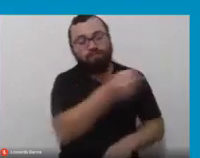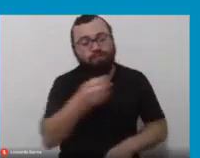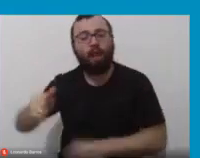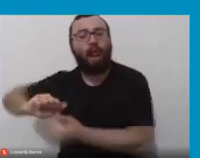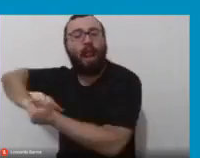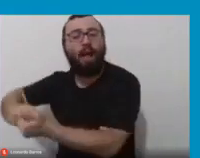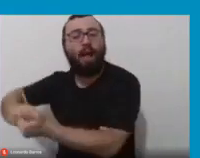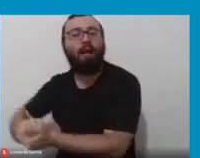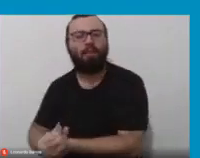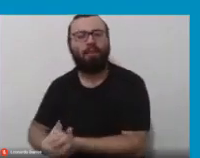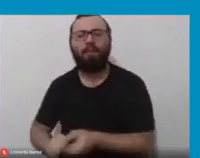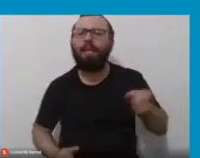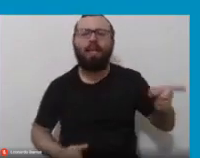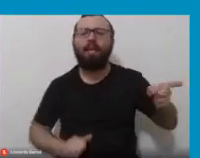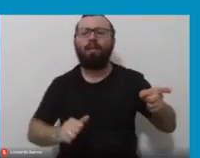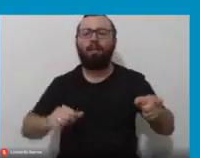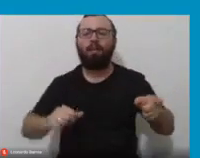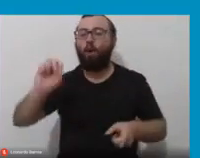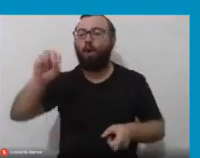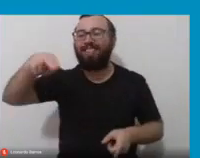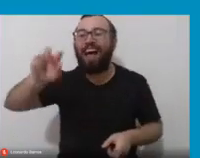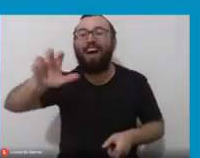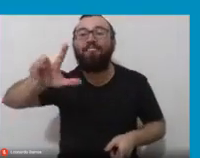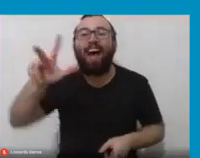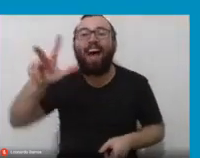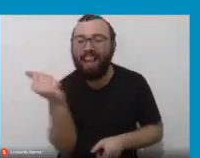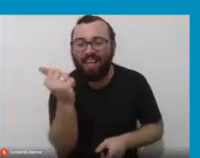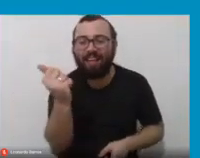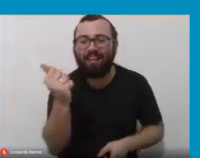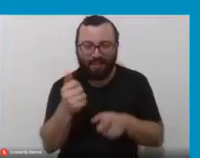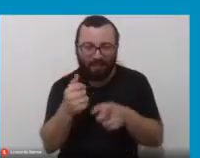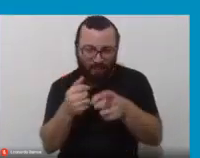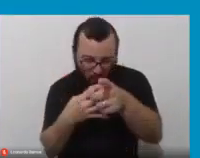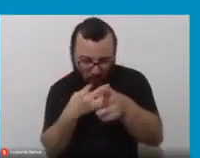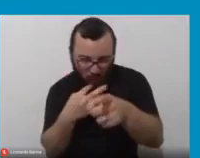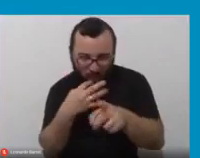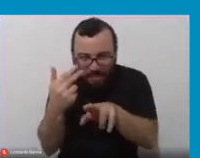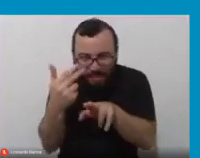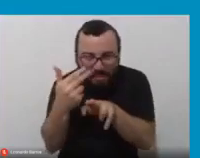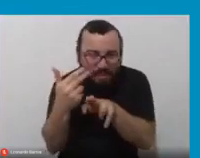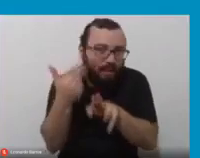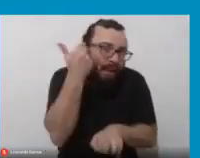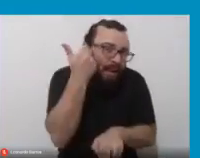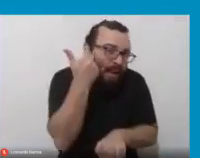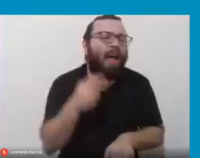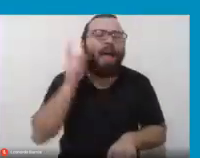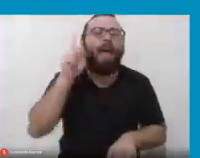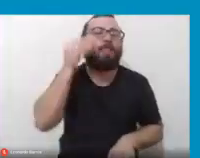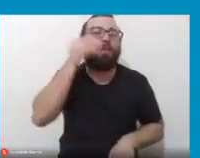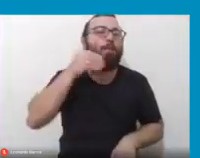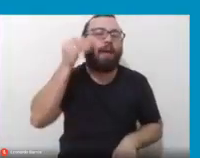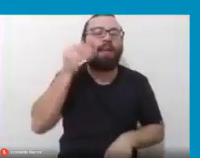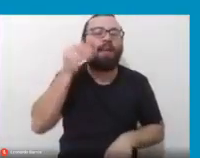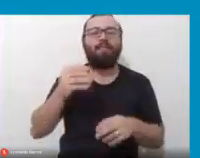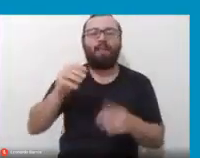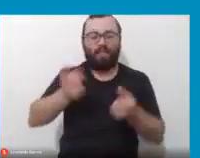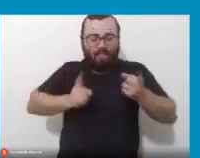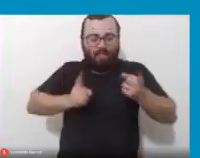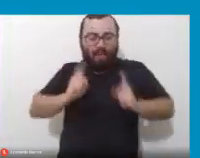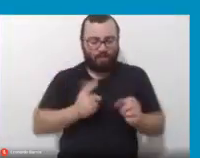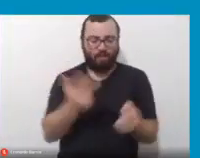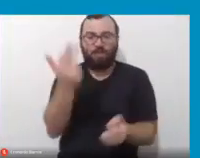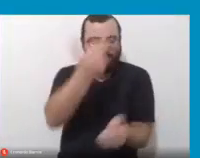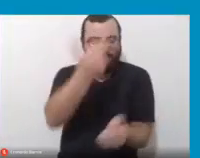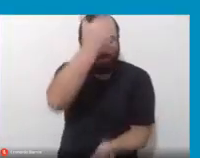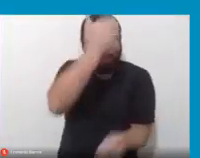prática da navalha na carne, para quem conhece essa peça, baseada na experiência das travestis que cortavam o pulso, que é a única arma que elas